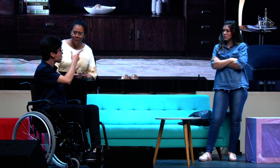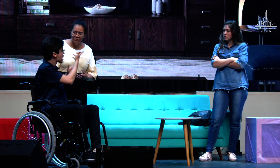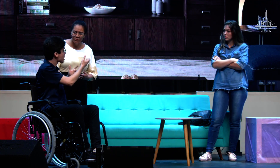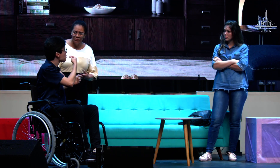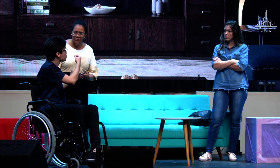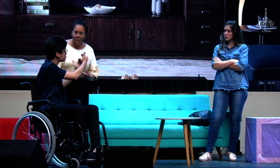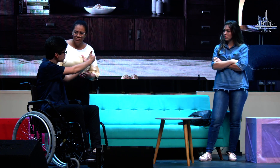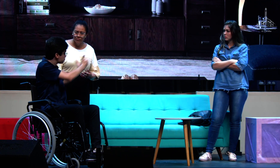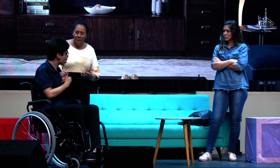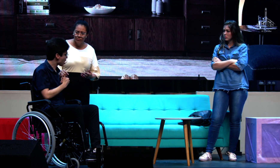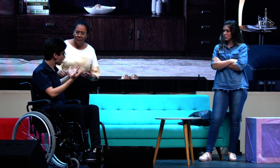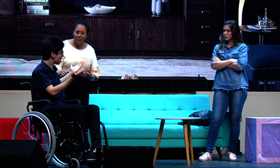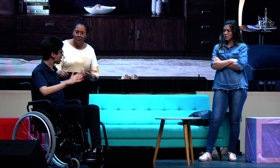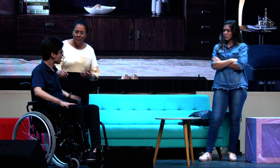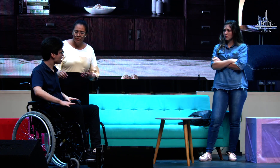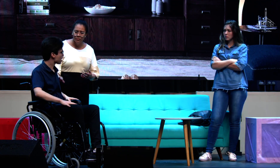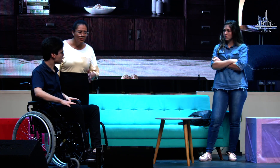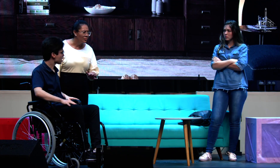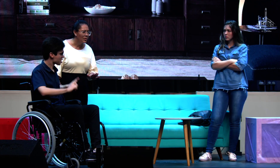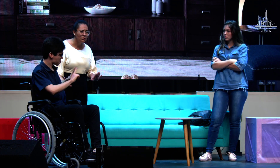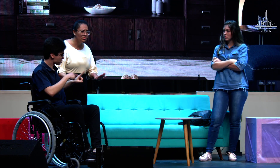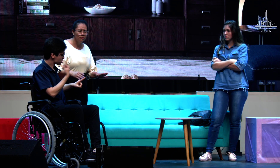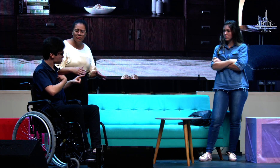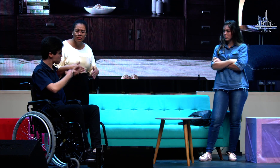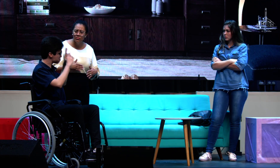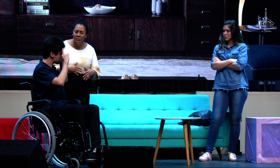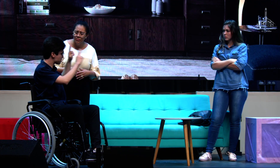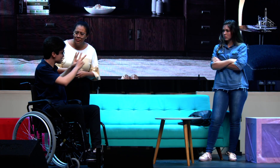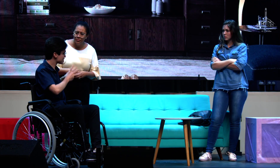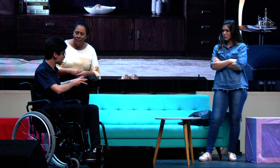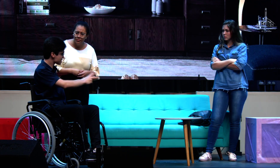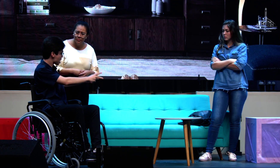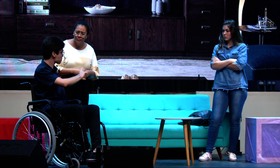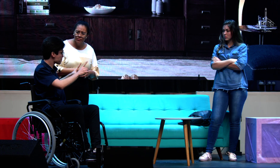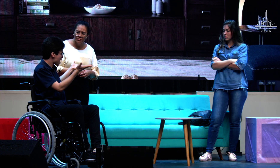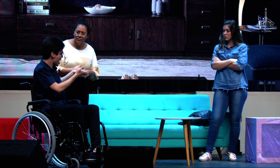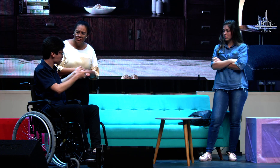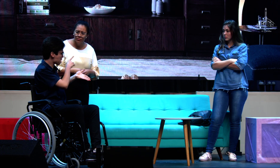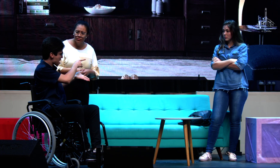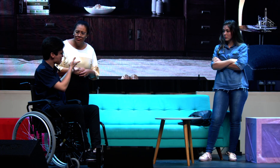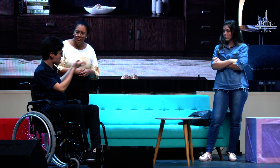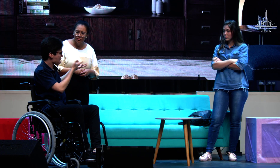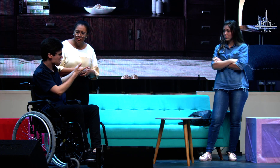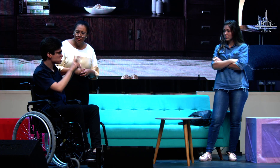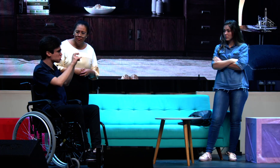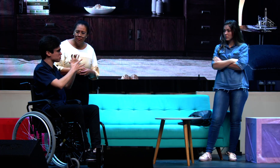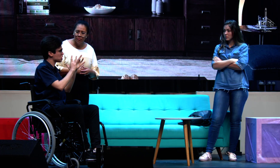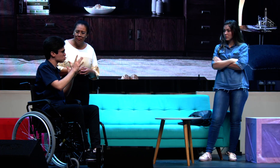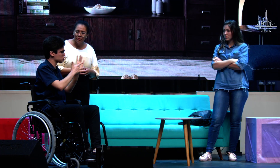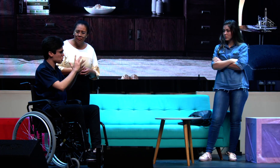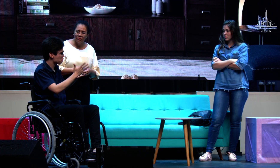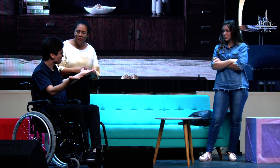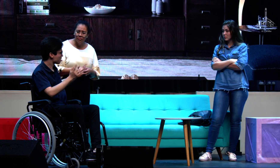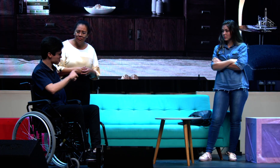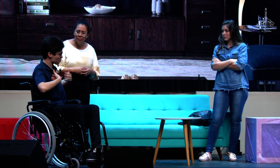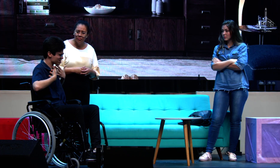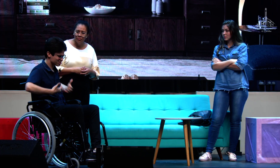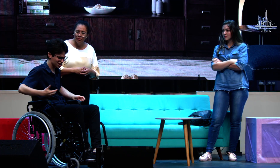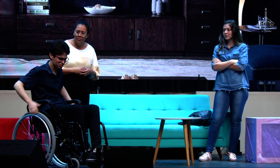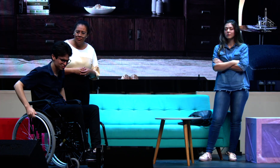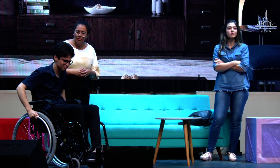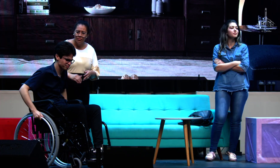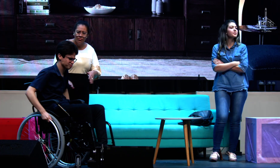querer impor as opiniões dela sobre mim. Nós sempre nos respeitamos em tudo. Agora Calma. Ela tá aí com esse negócio de Jesus. Ah, tô